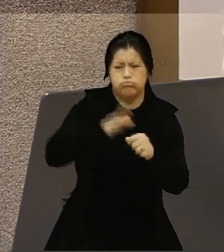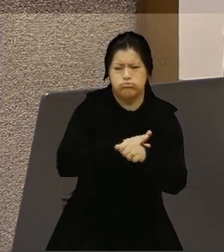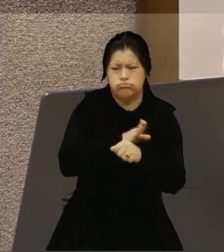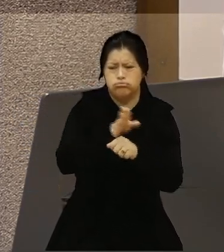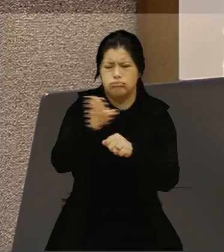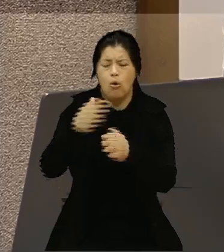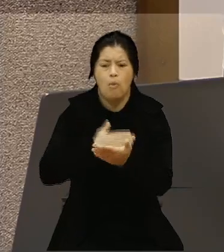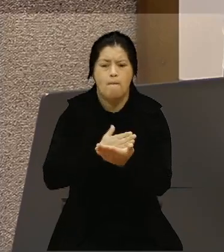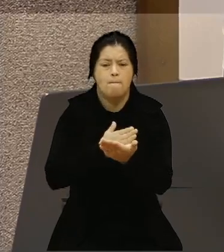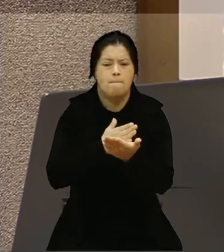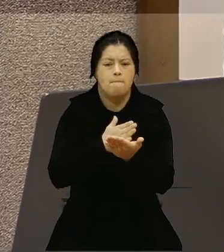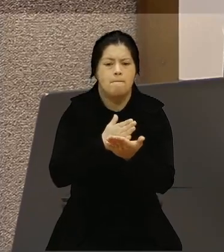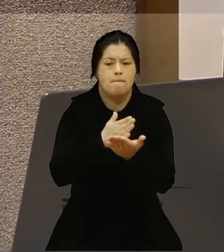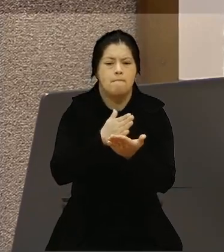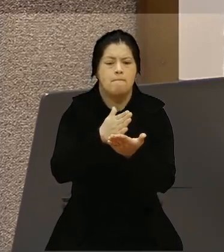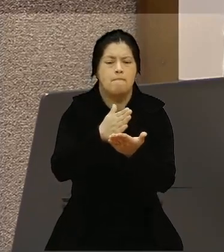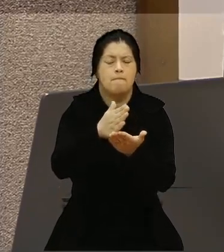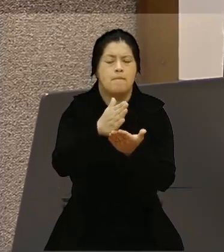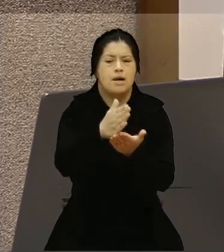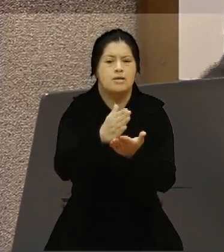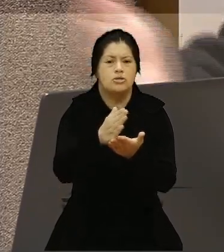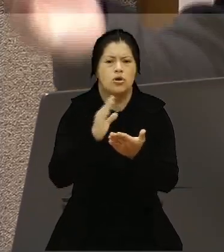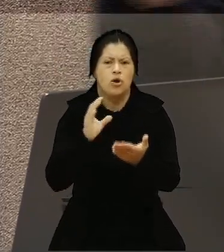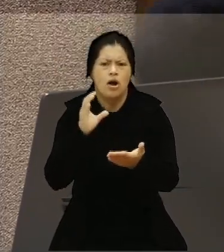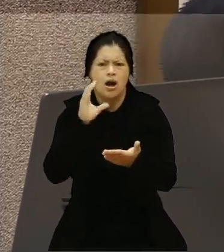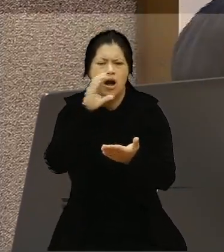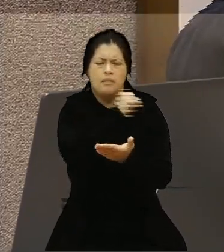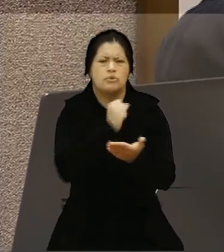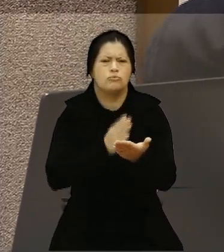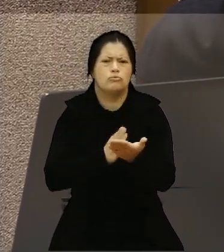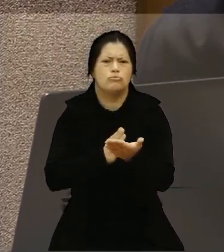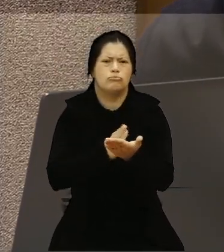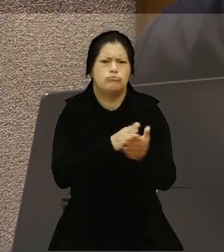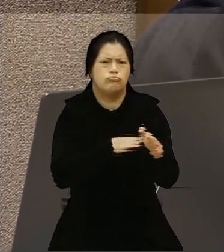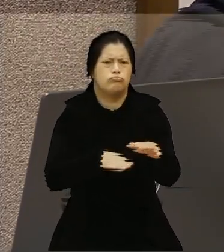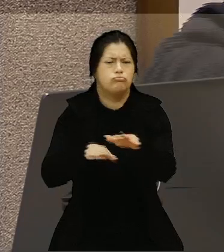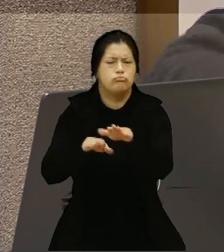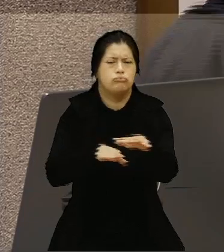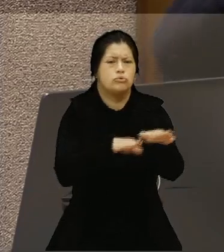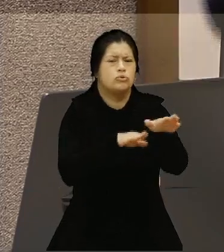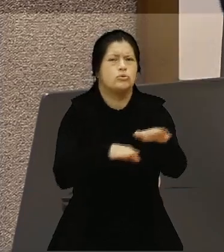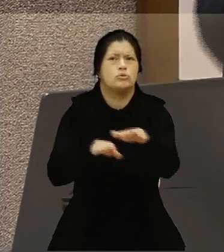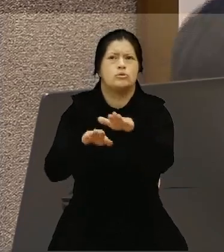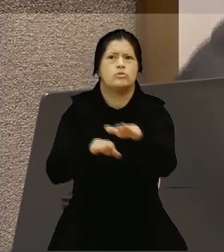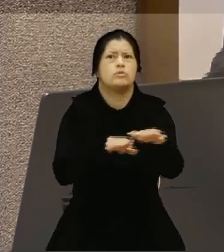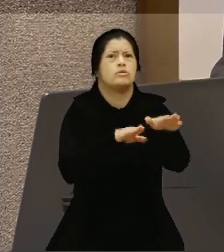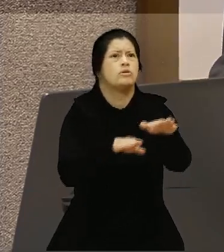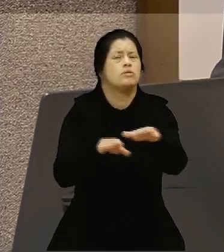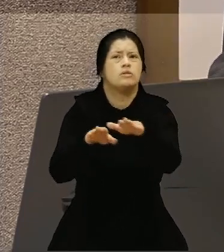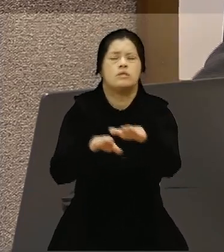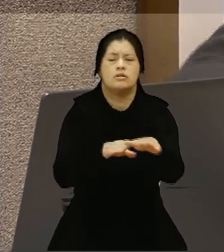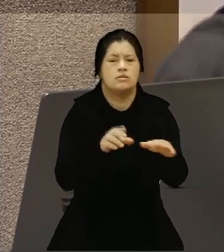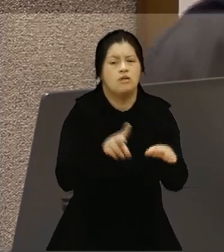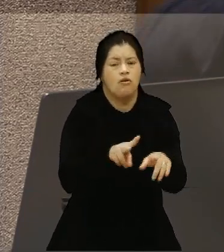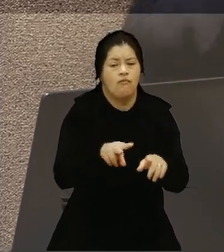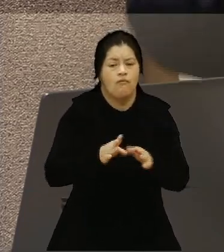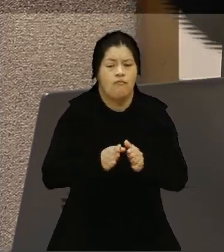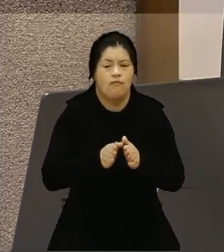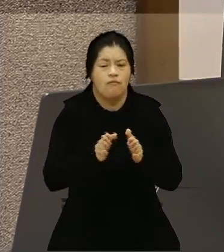começa a acelerar ali, é uma loucura. Tu vem vindo pela Rota do Sol e quando tu entra na pista dupla,